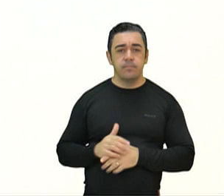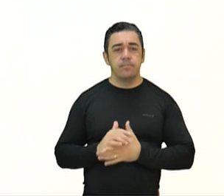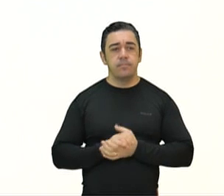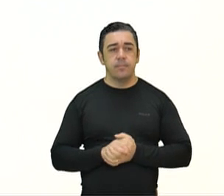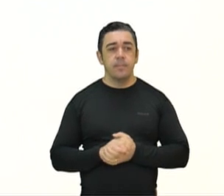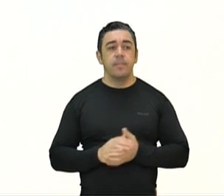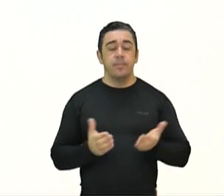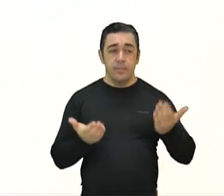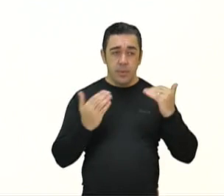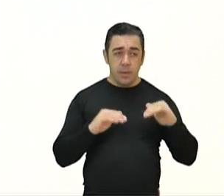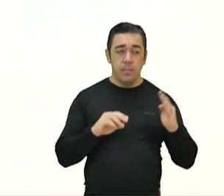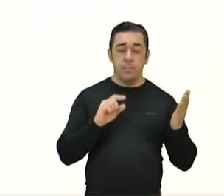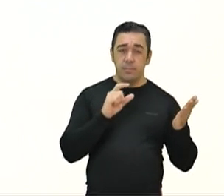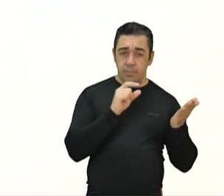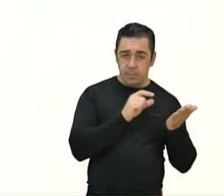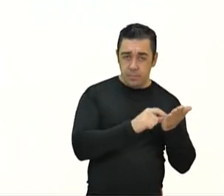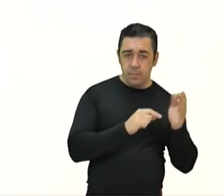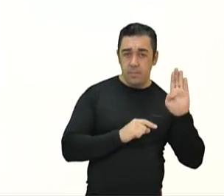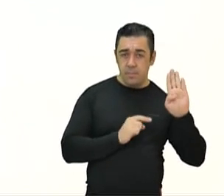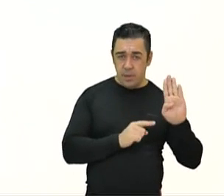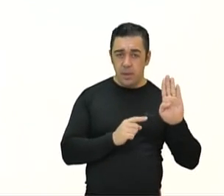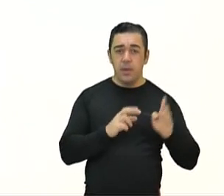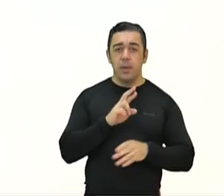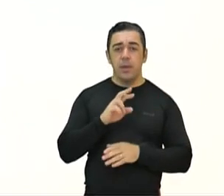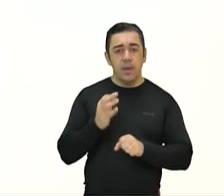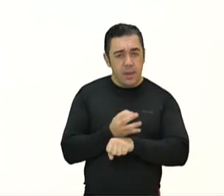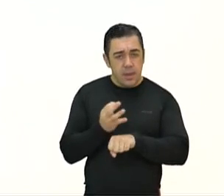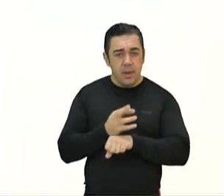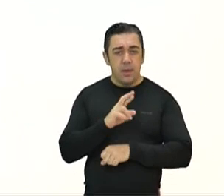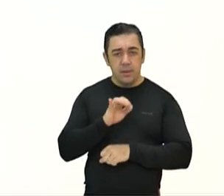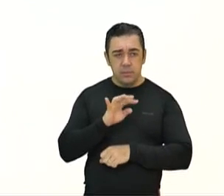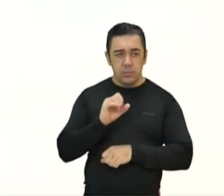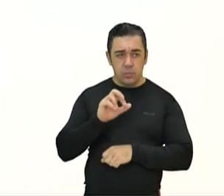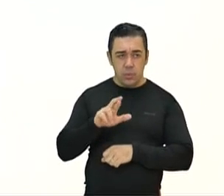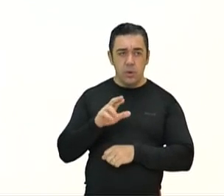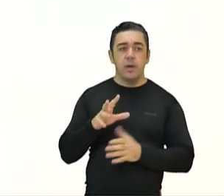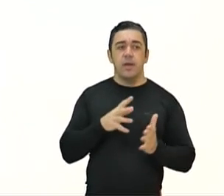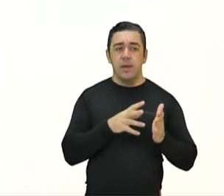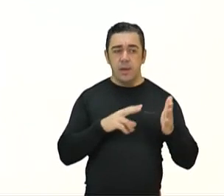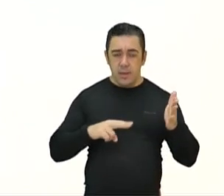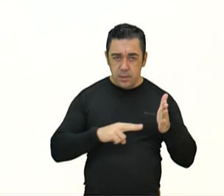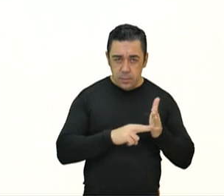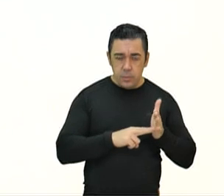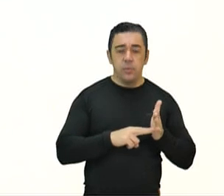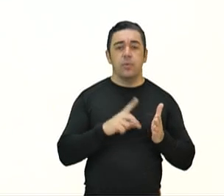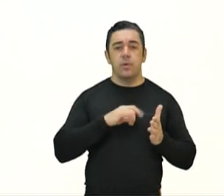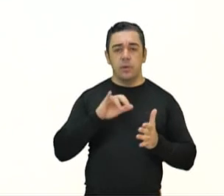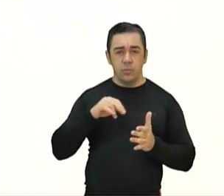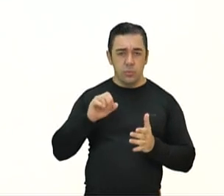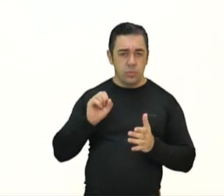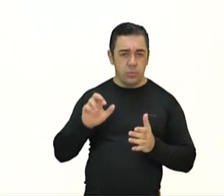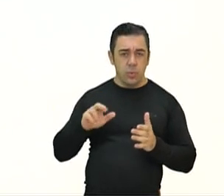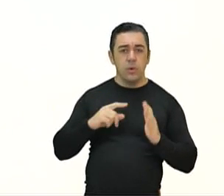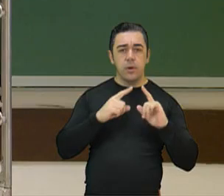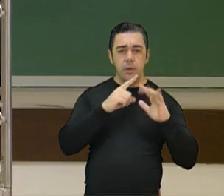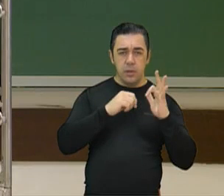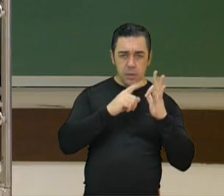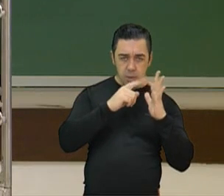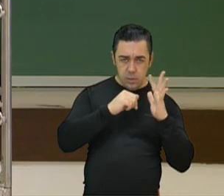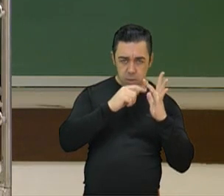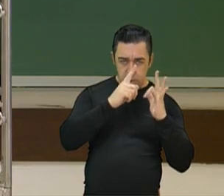gerador e indutor estão corretas, então acerta a letra B, resistor, receptor, indutor e interruptor.